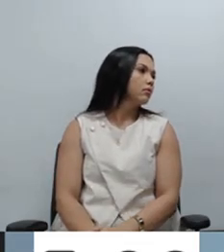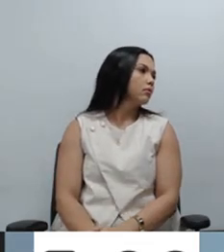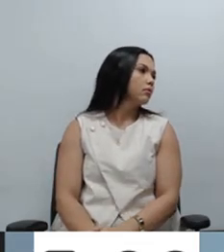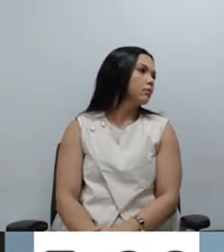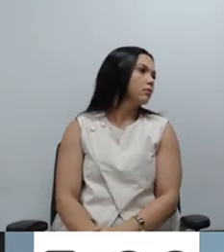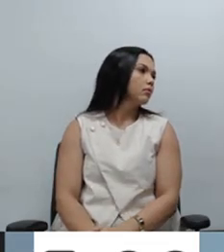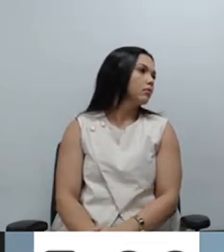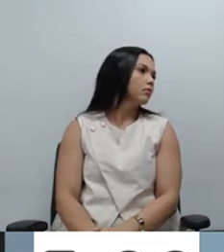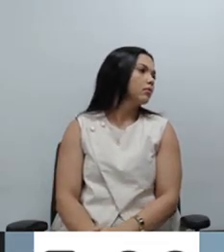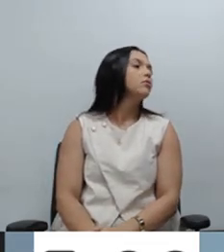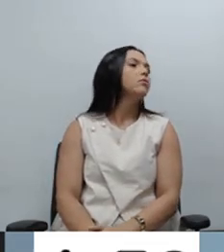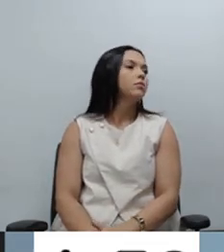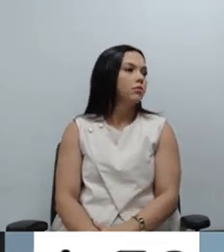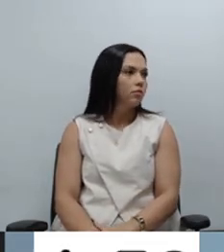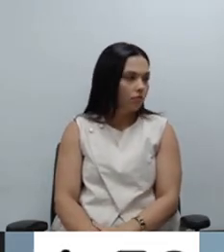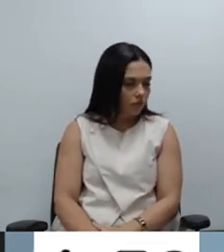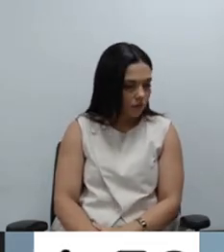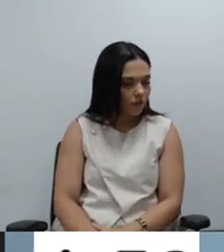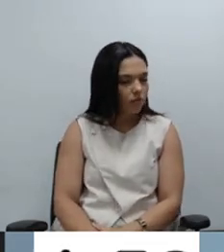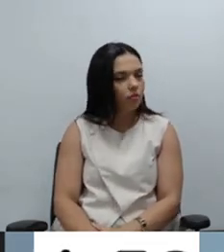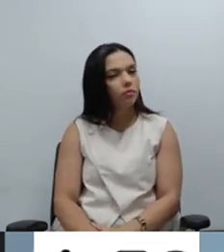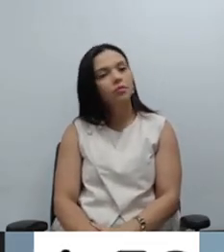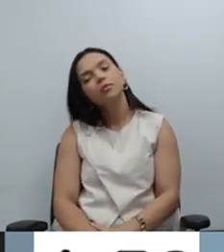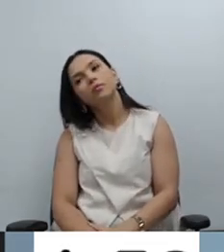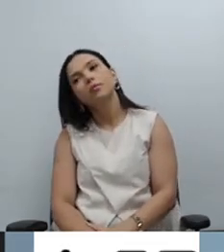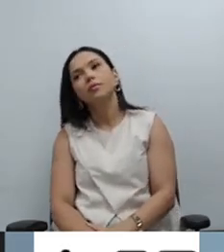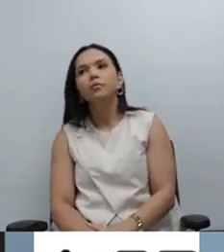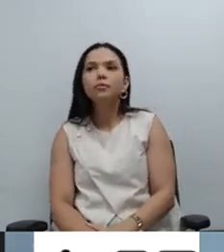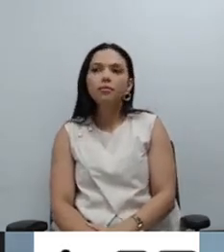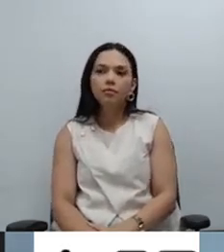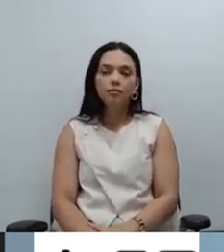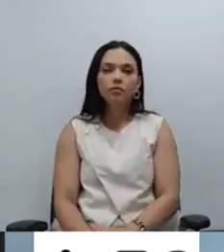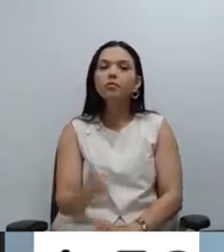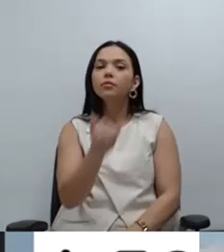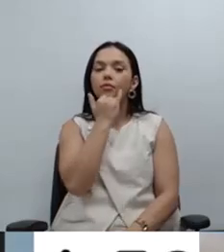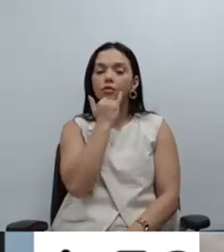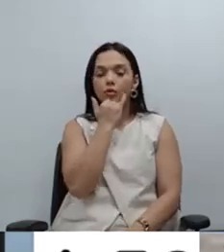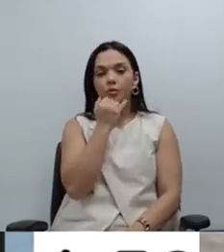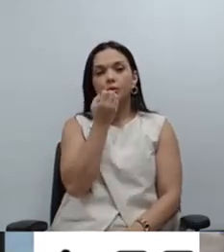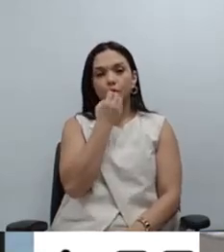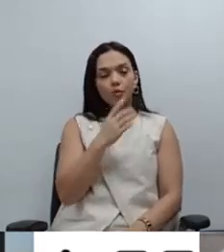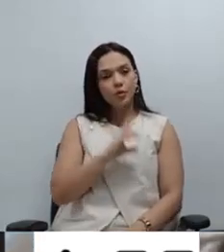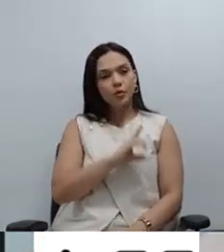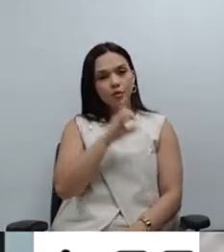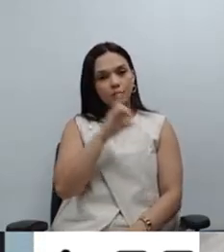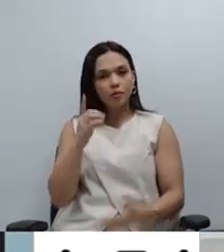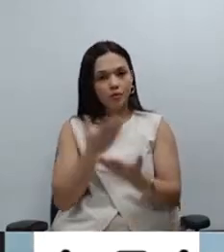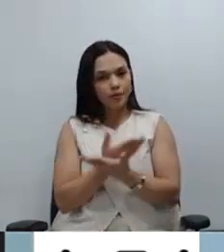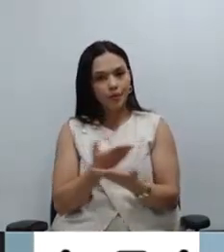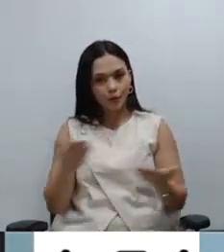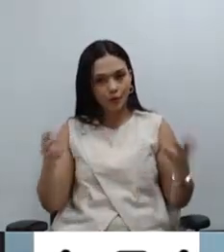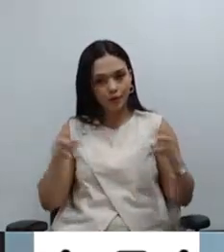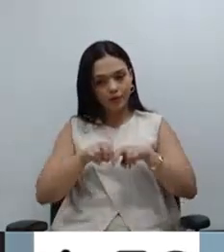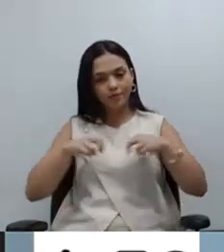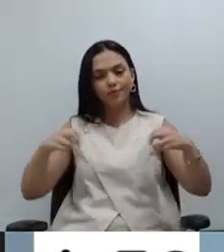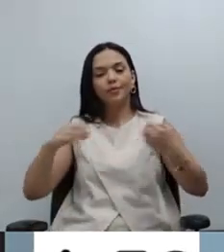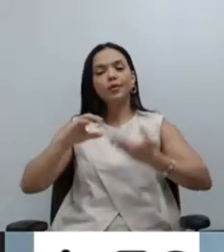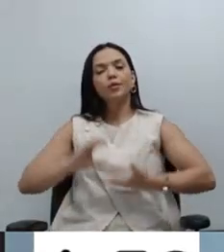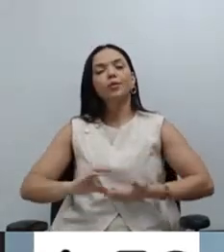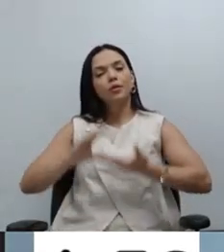E agora, estão me ouvindo? Estamos ouvindo. Desculpa. Bom dia, Vossa Excelência, bom dia, senhores